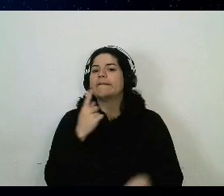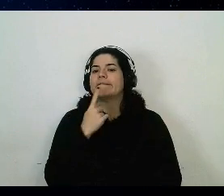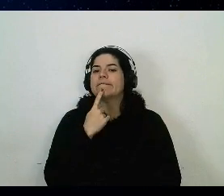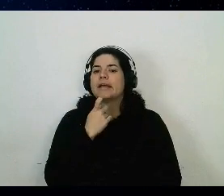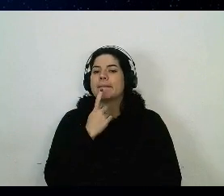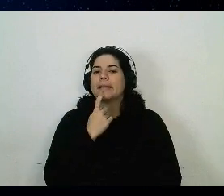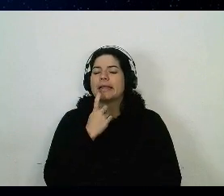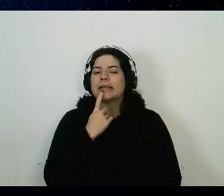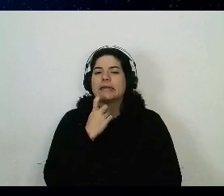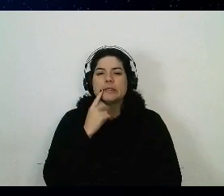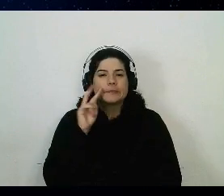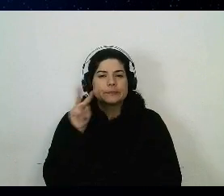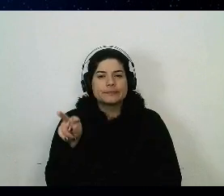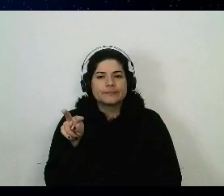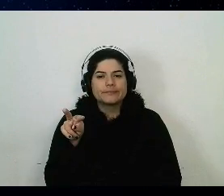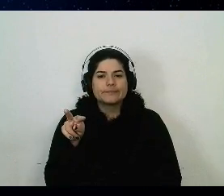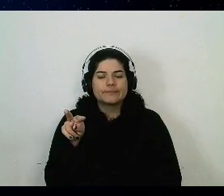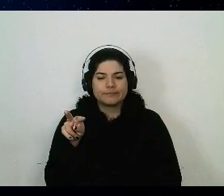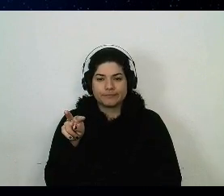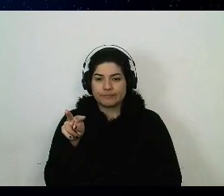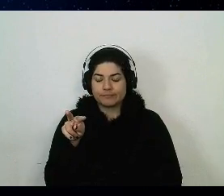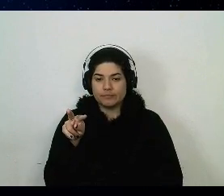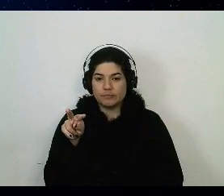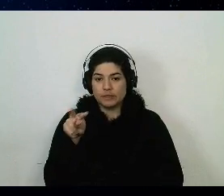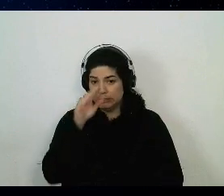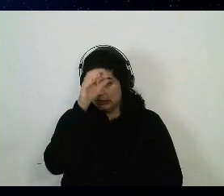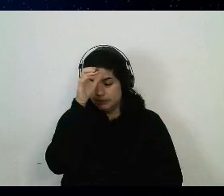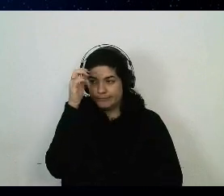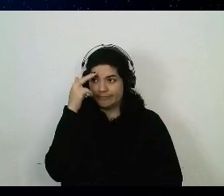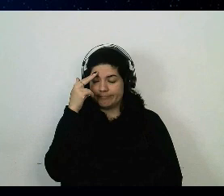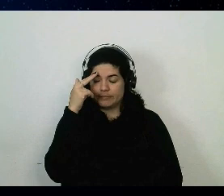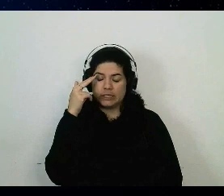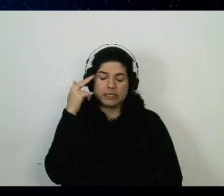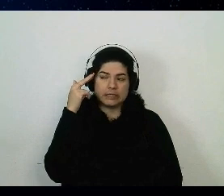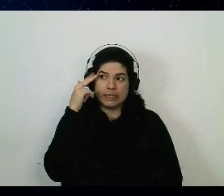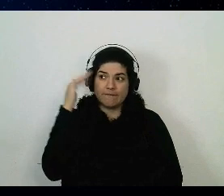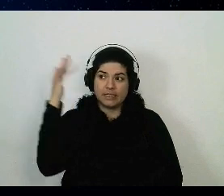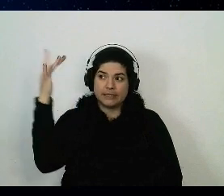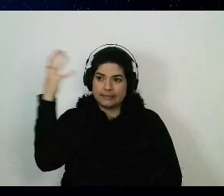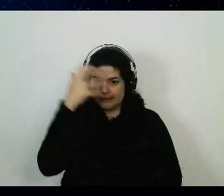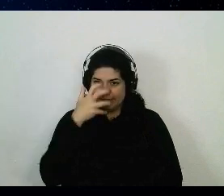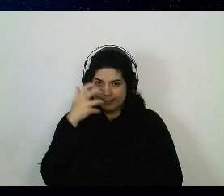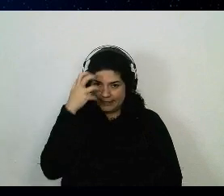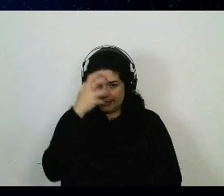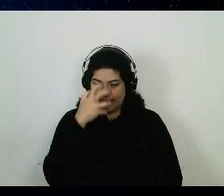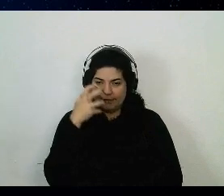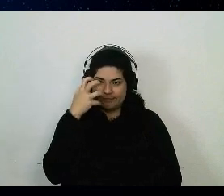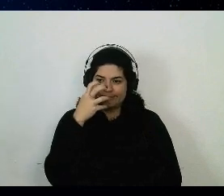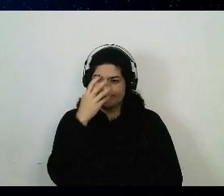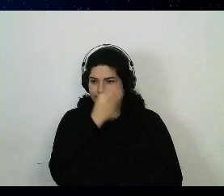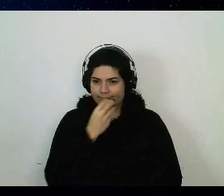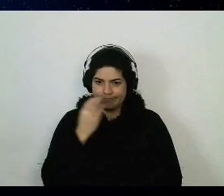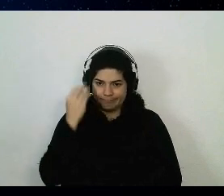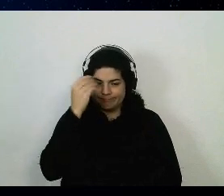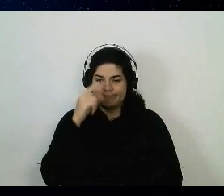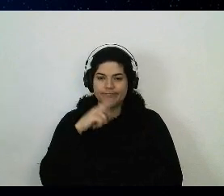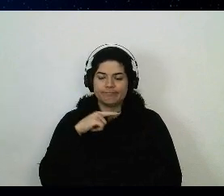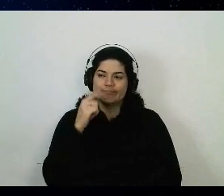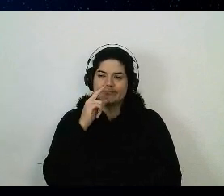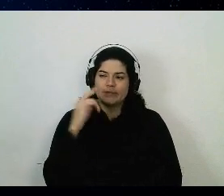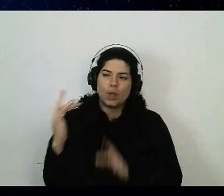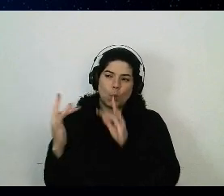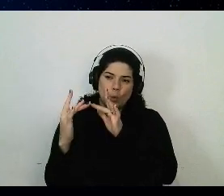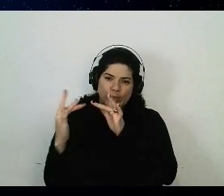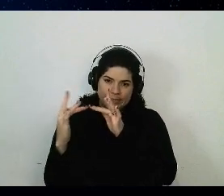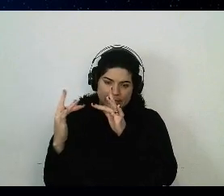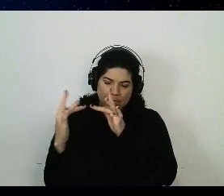escurinho, né? O cliente entra numa fantasia, quando nós geramos essa conexão com o meu cliente, o